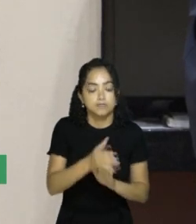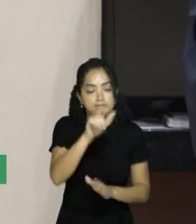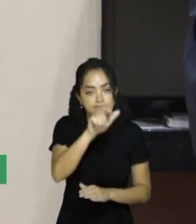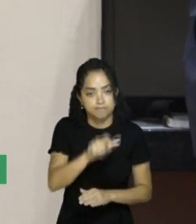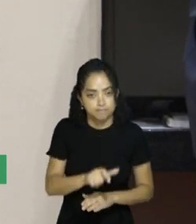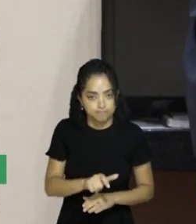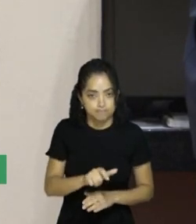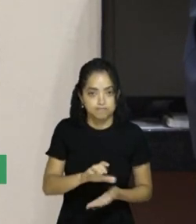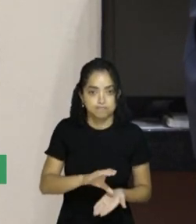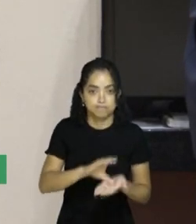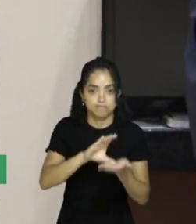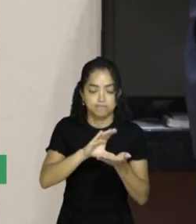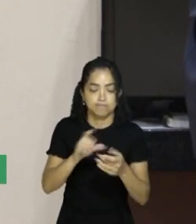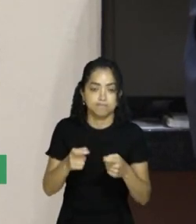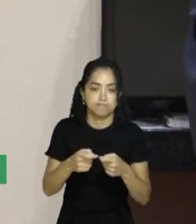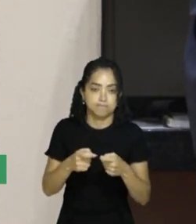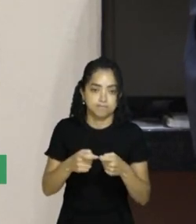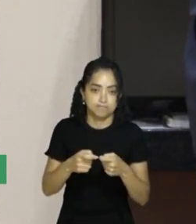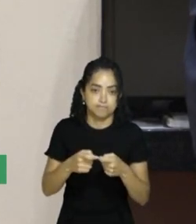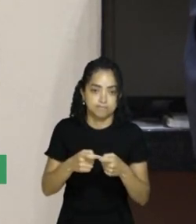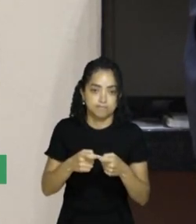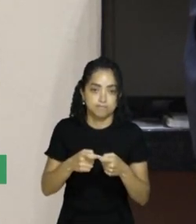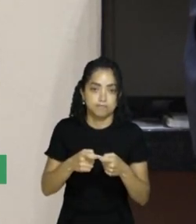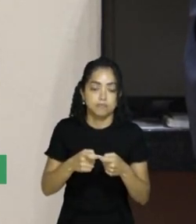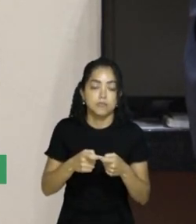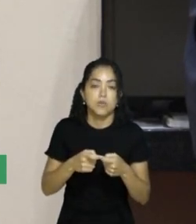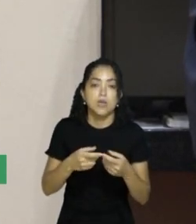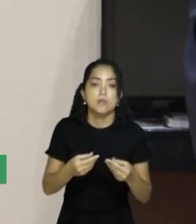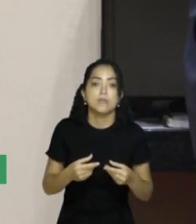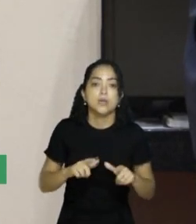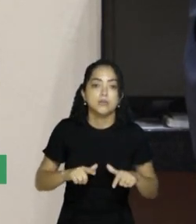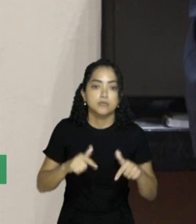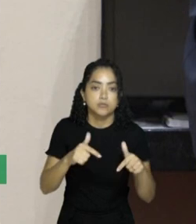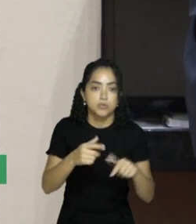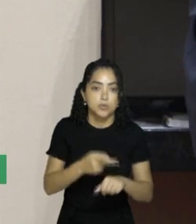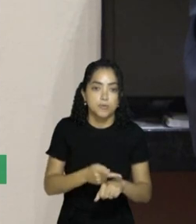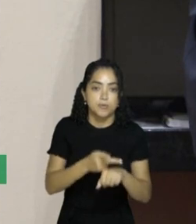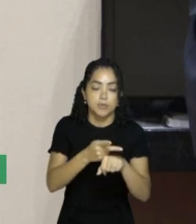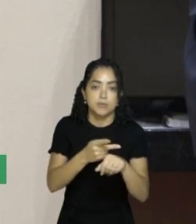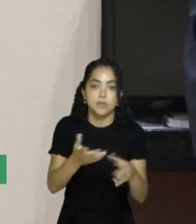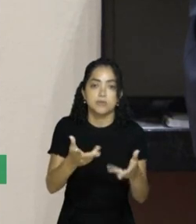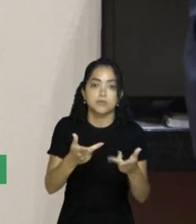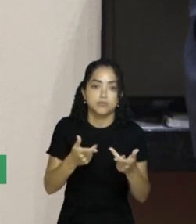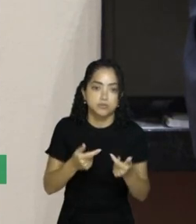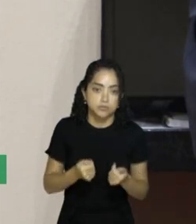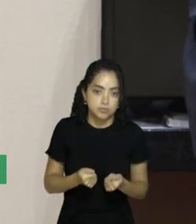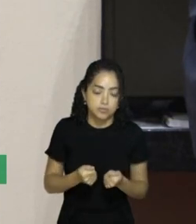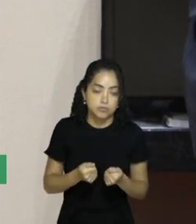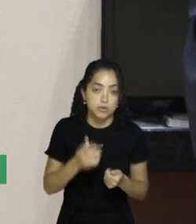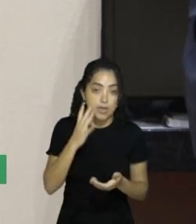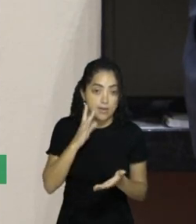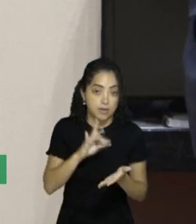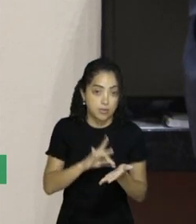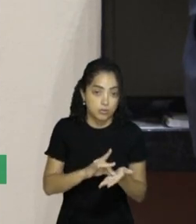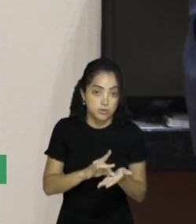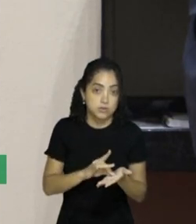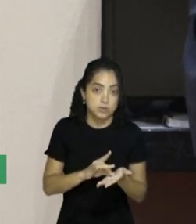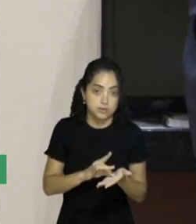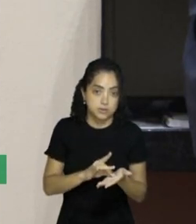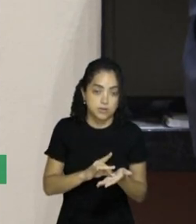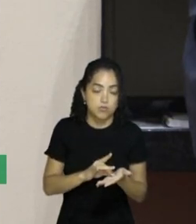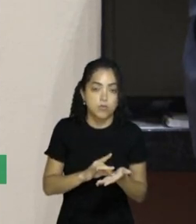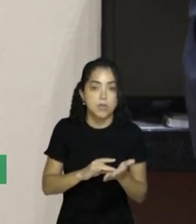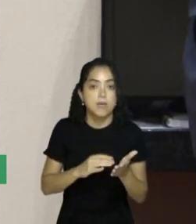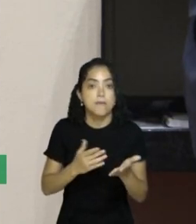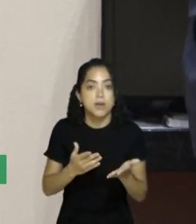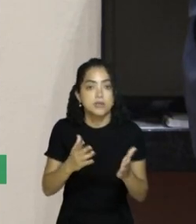Conselho Regional de Medicina de Santa Catarina pelo recebimento do prêmio Catarinense de Excelência em reconhecimento a adoção de práticas